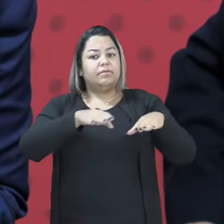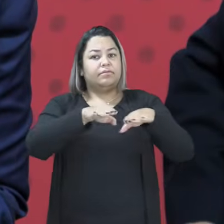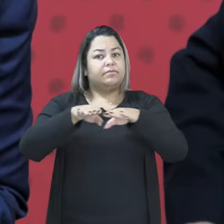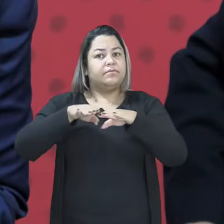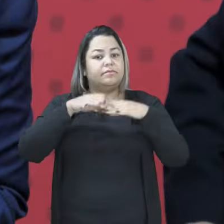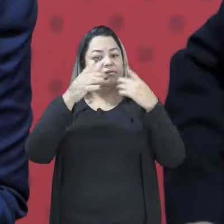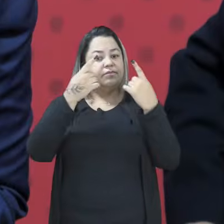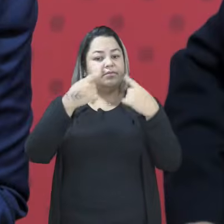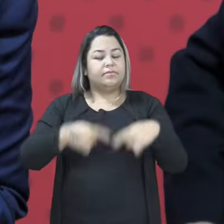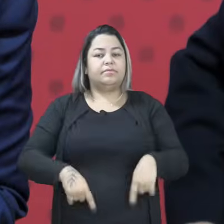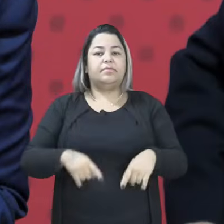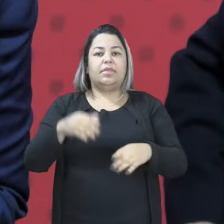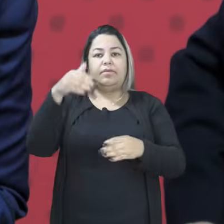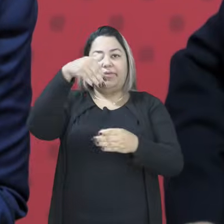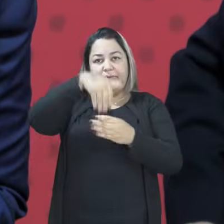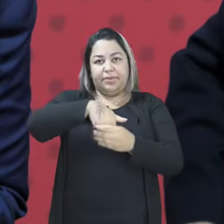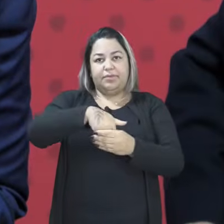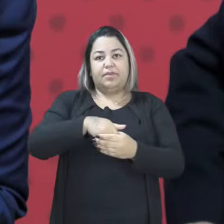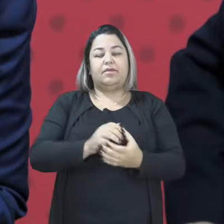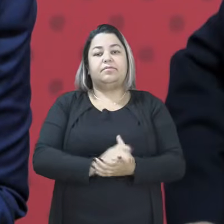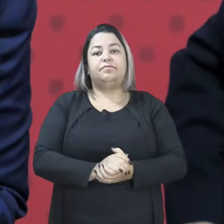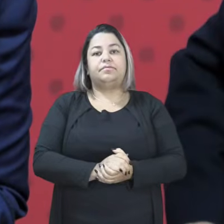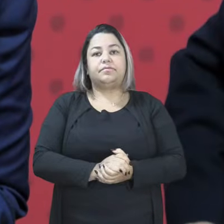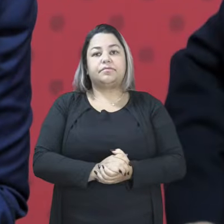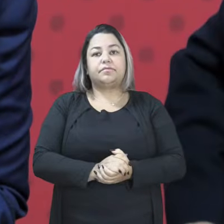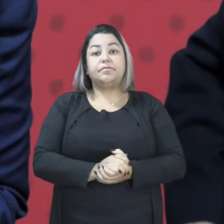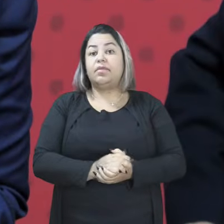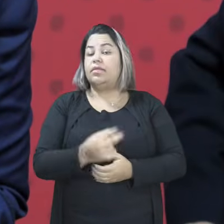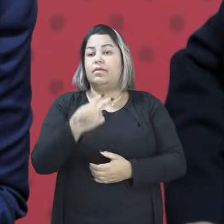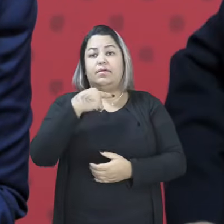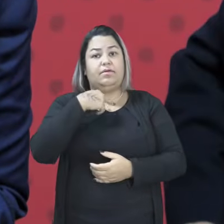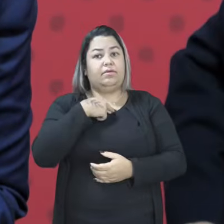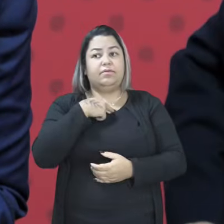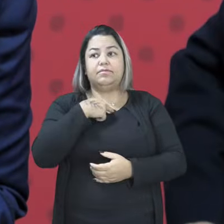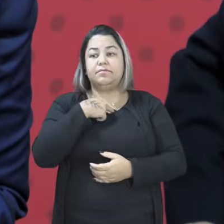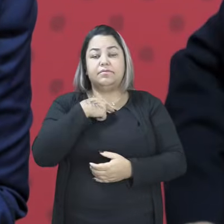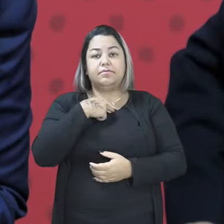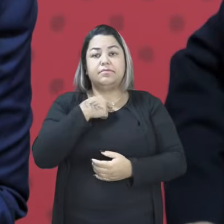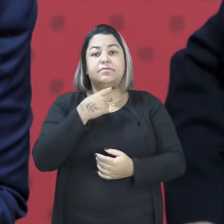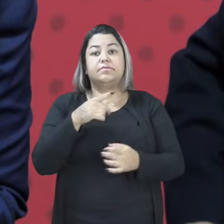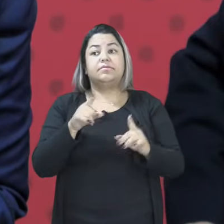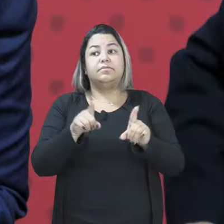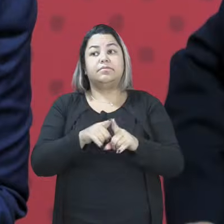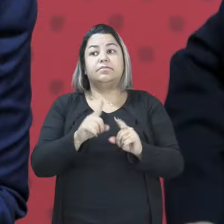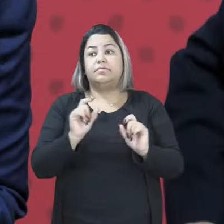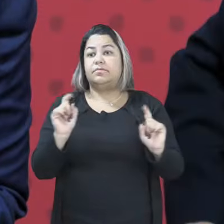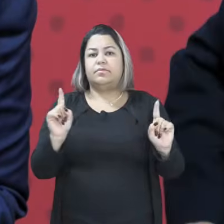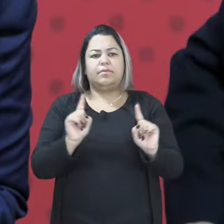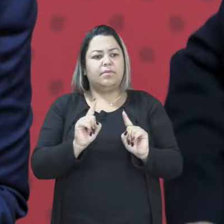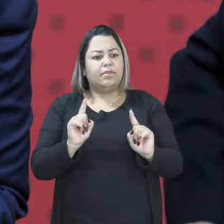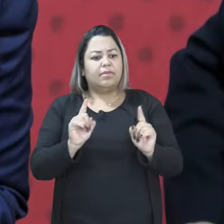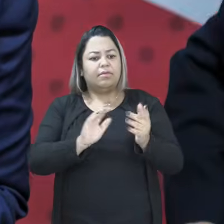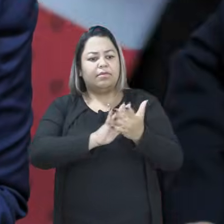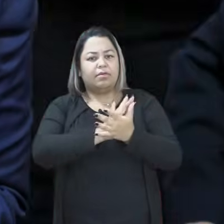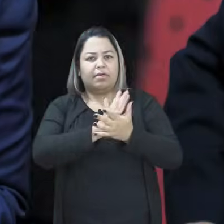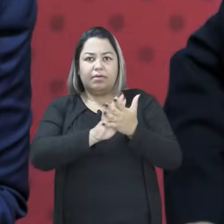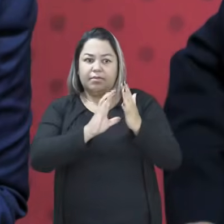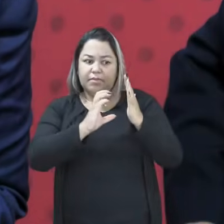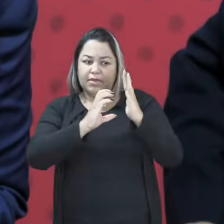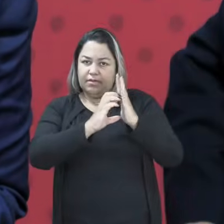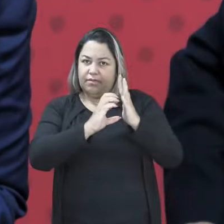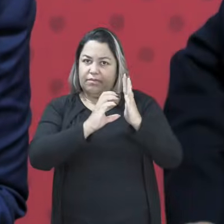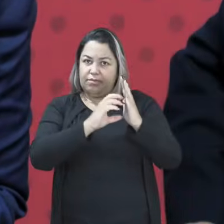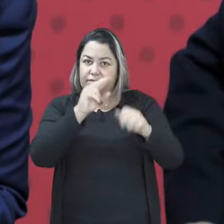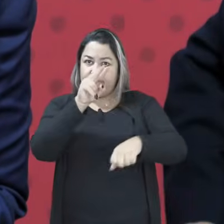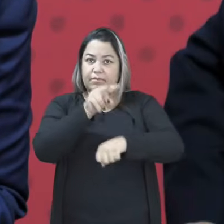eleitoral. Nós não podemos, e eu acho que nenhum partido defende isso, né, que